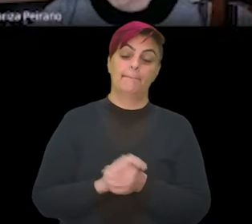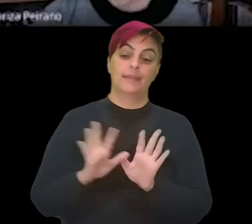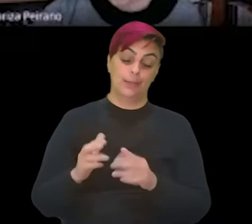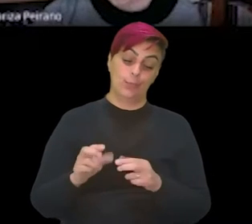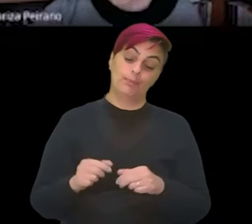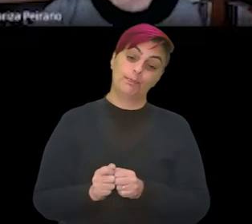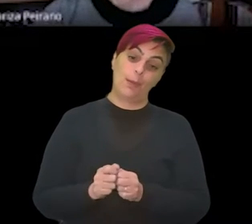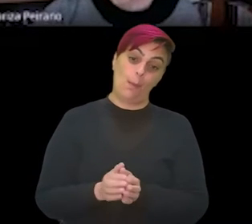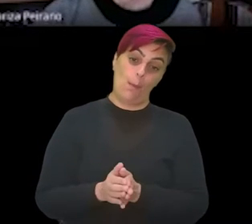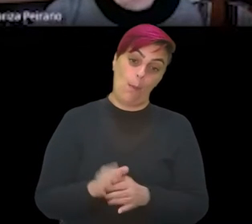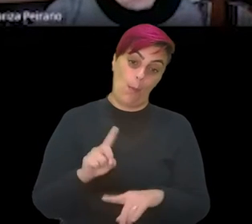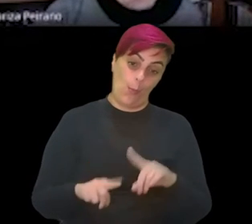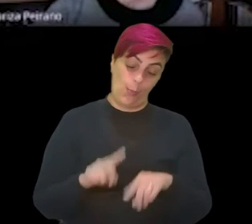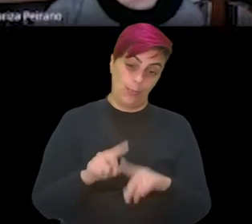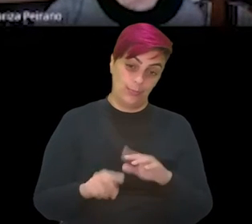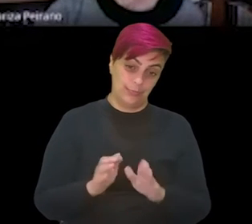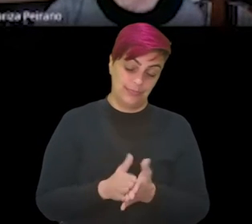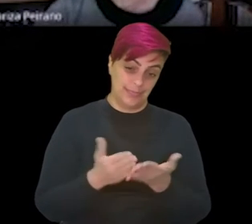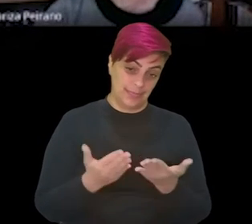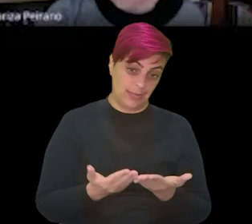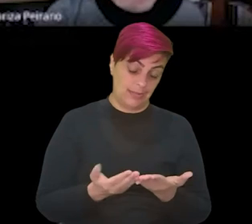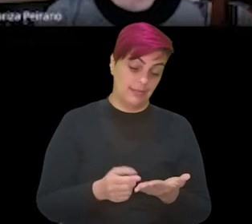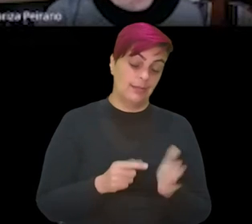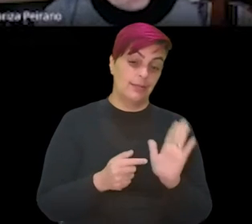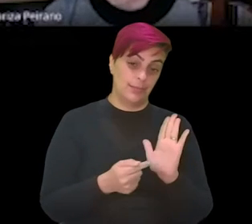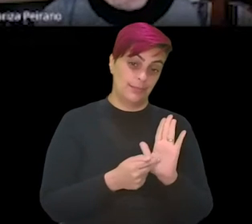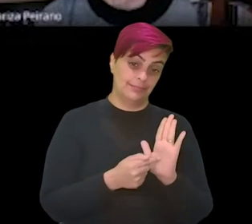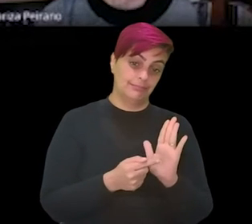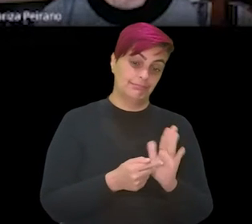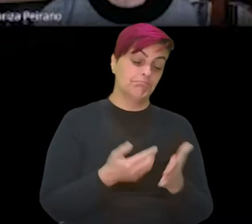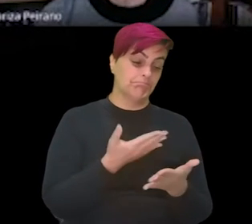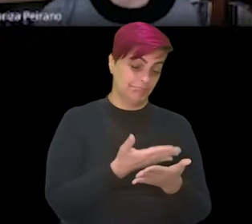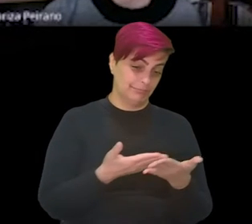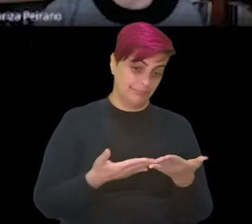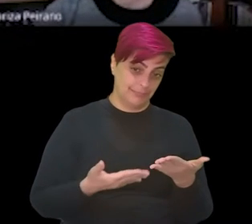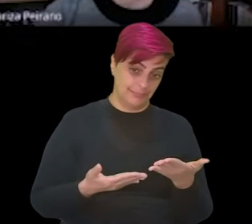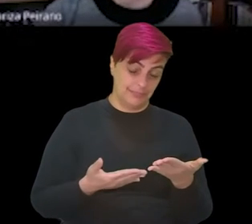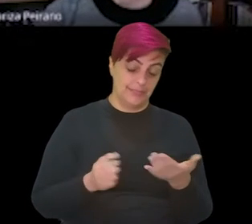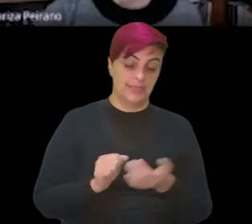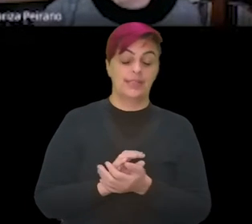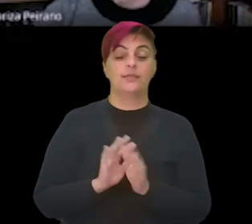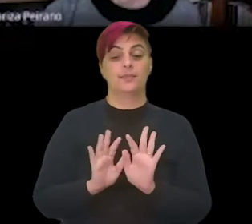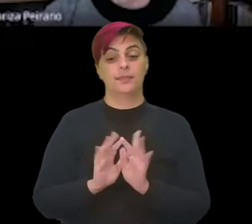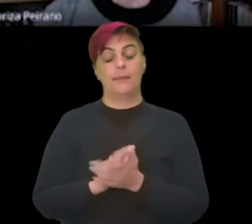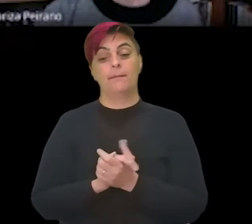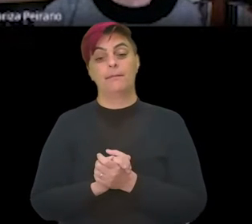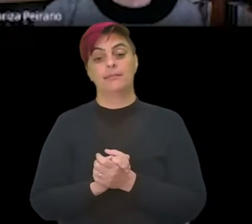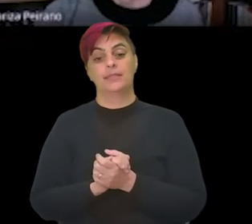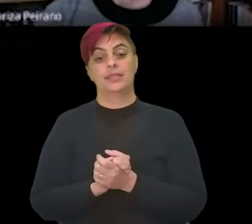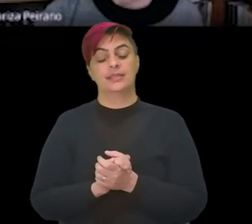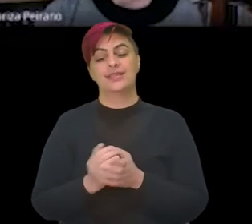complexo material etnográfico expressava a expertise do novo antropólogo. De outro, ao